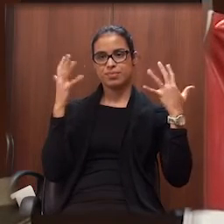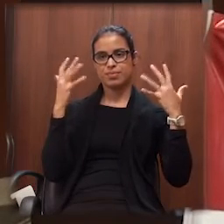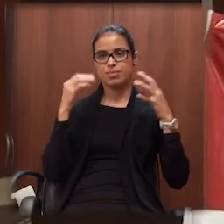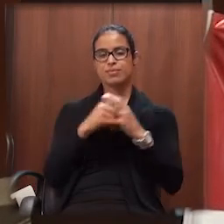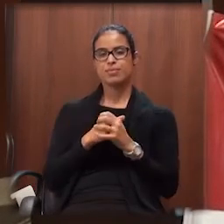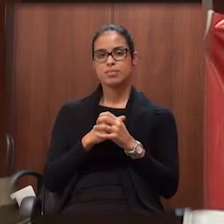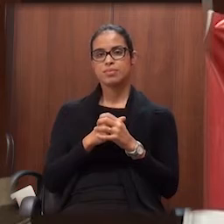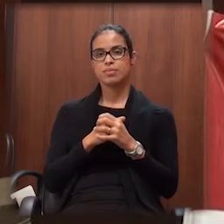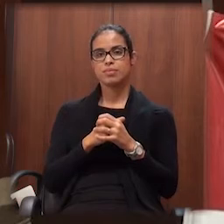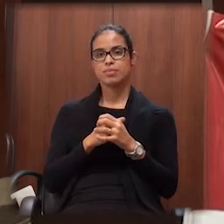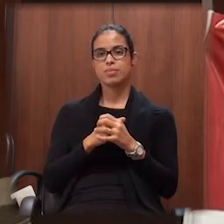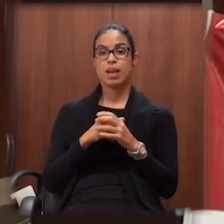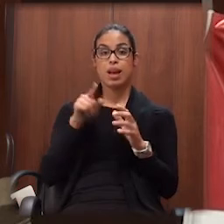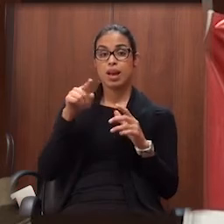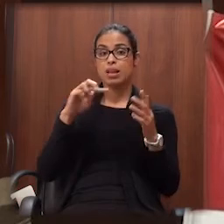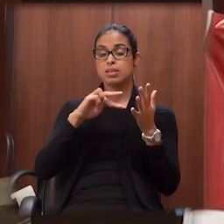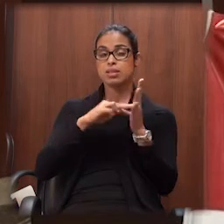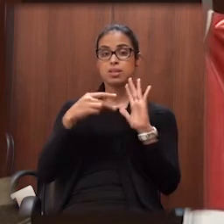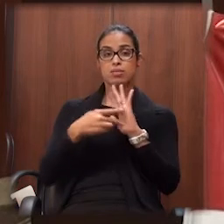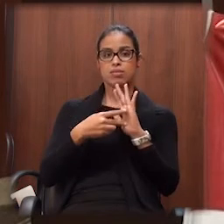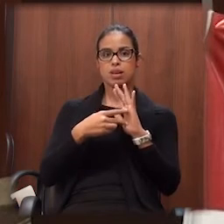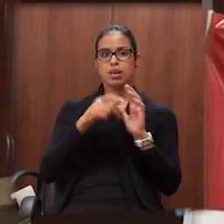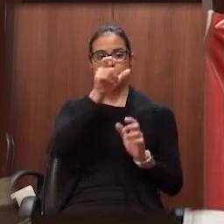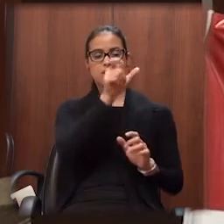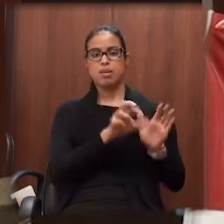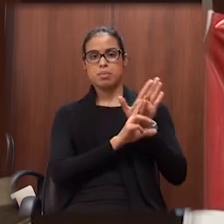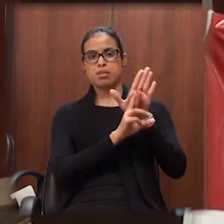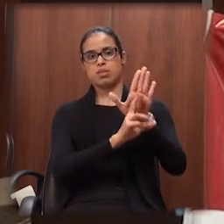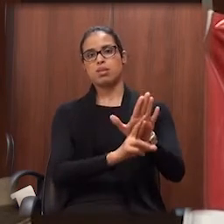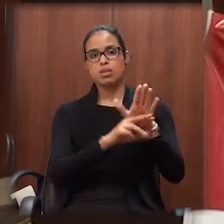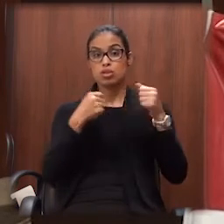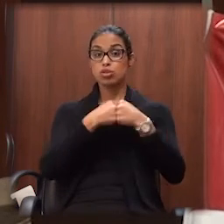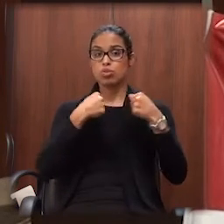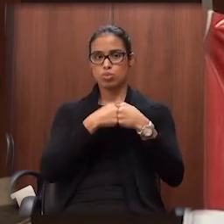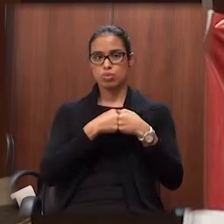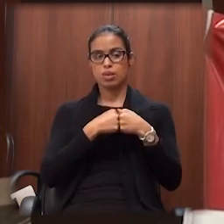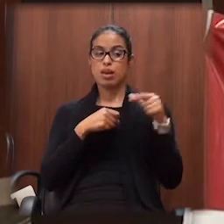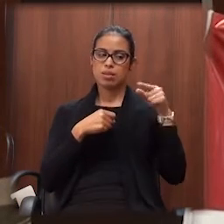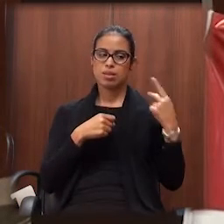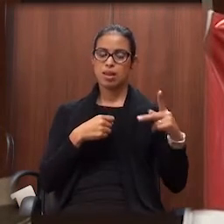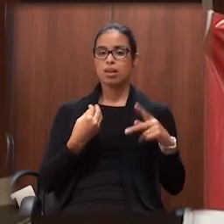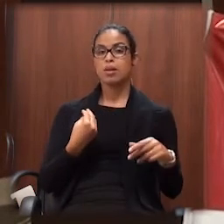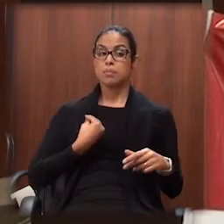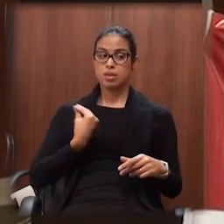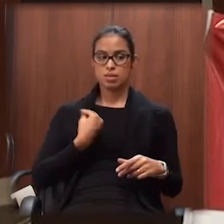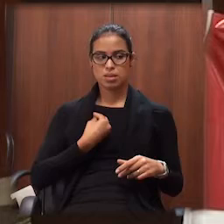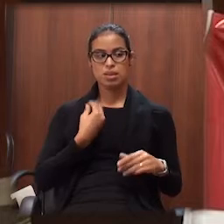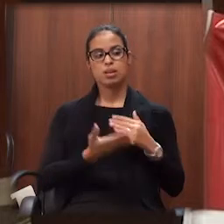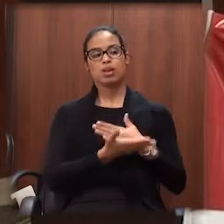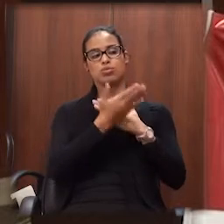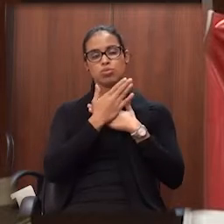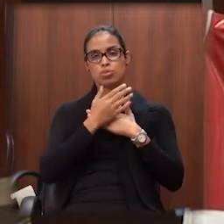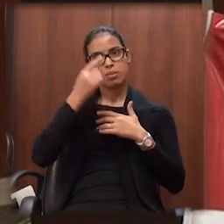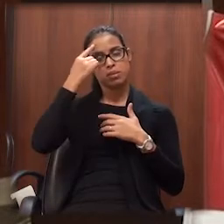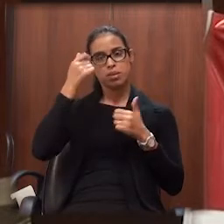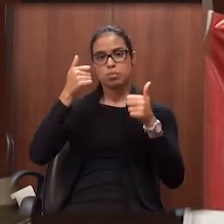Ela é o nosso símbolo de luta pelos direitos humanos, sua importância renova, enfim, a nossa esperança nesse